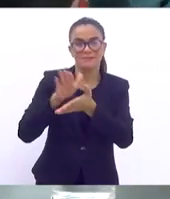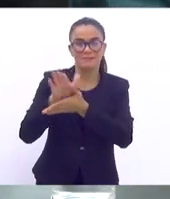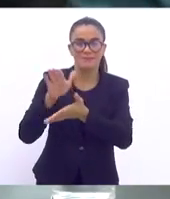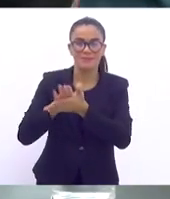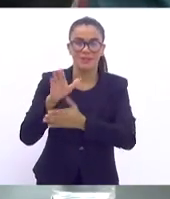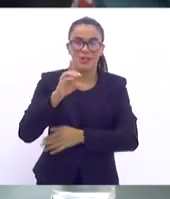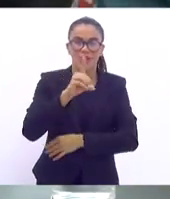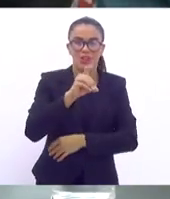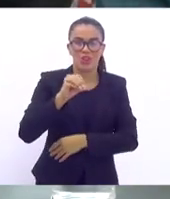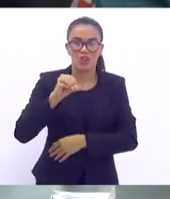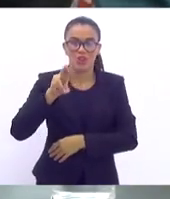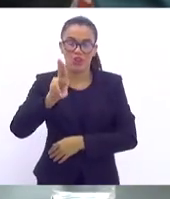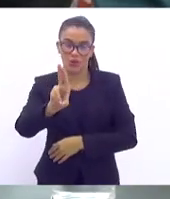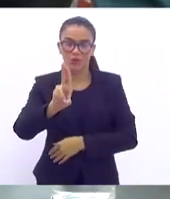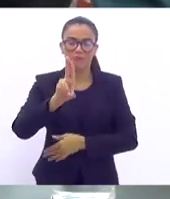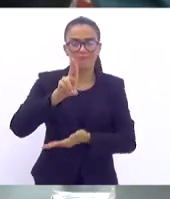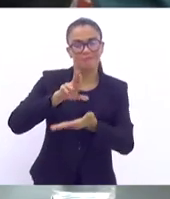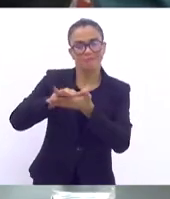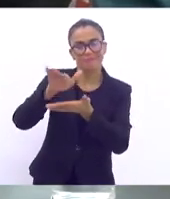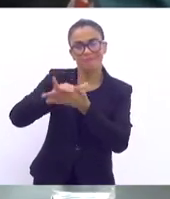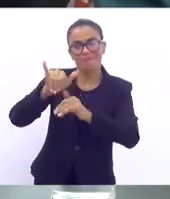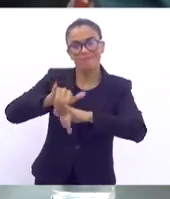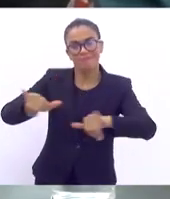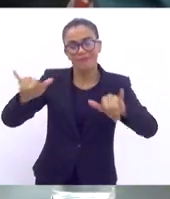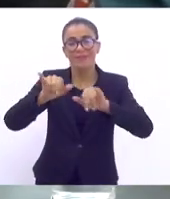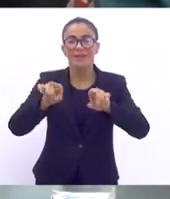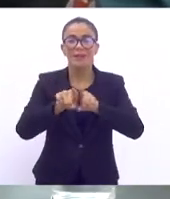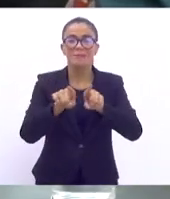e divulgada em seu Portal